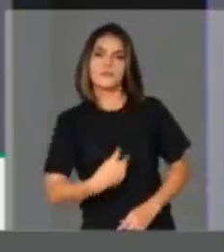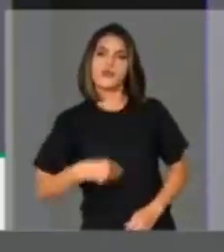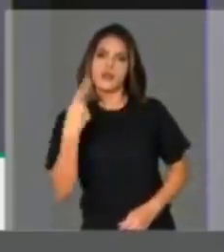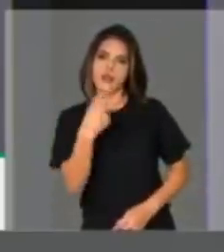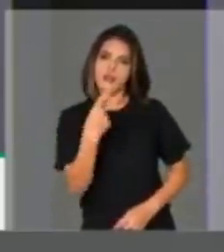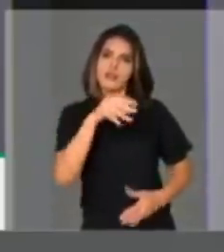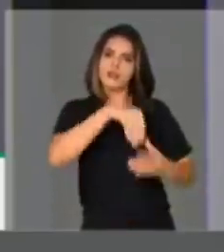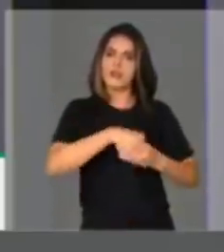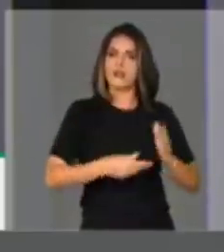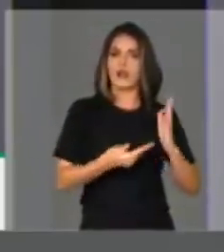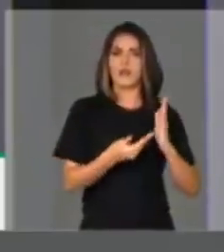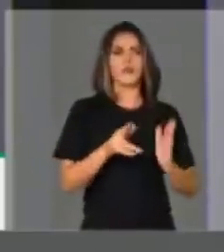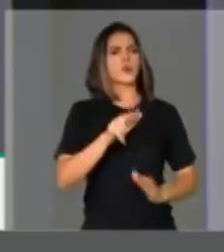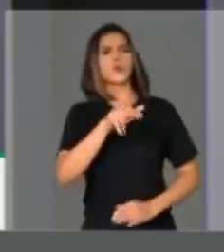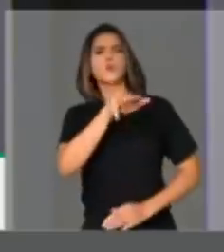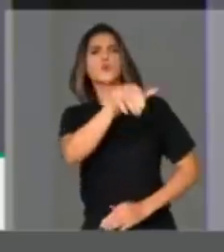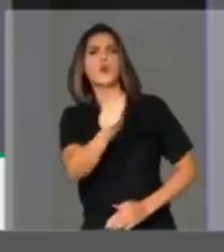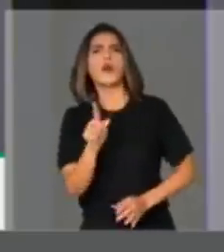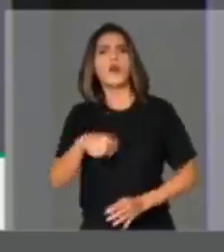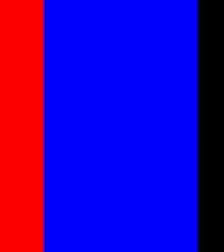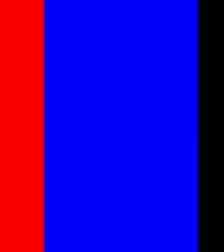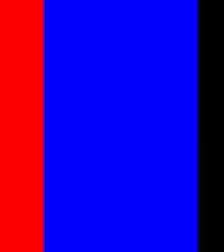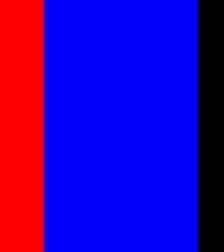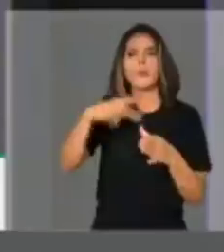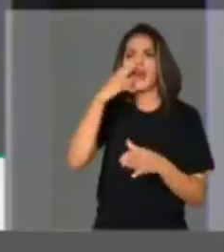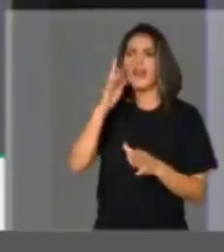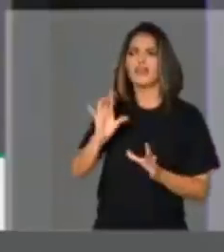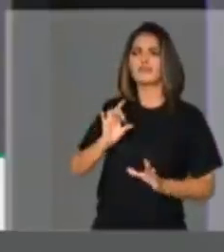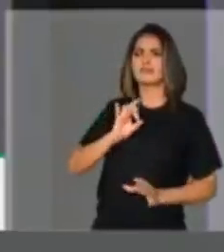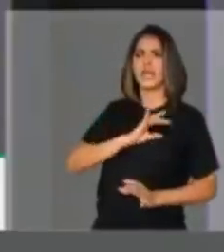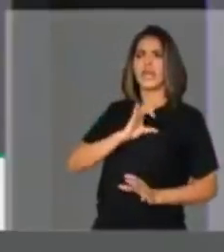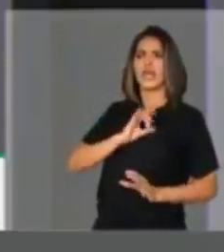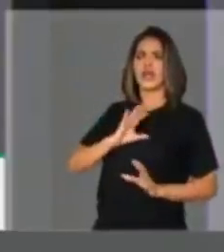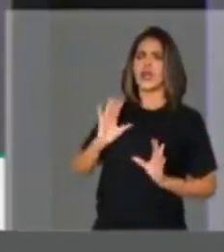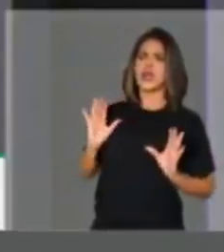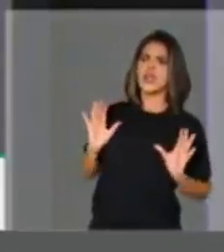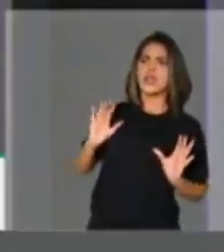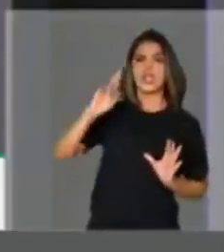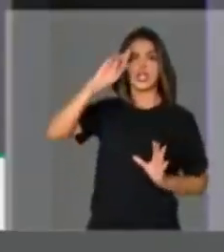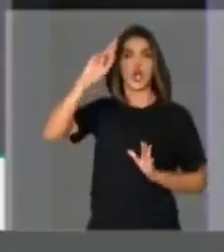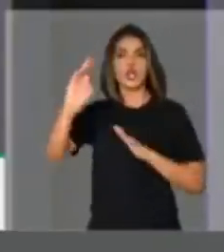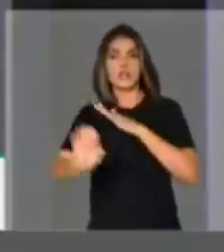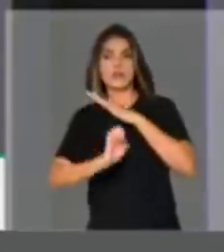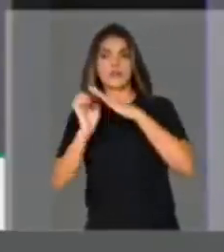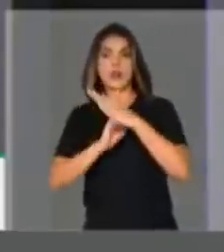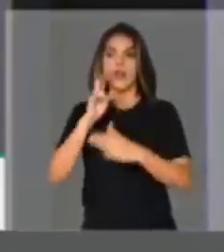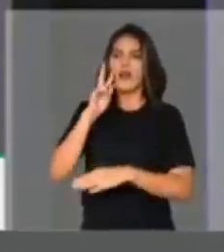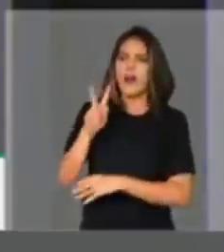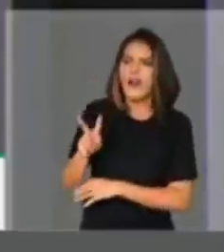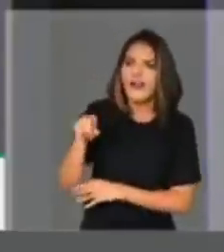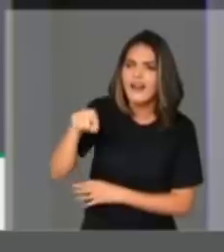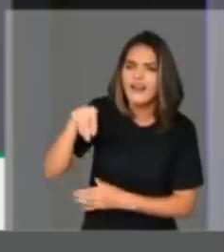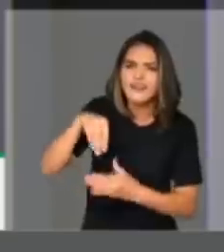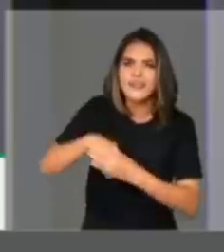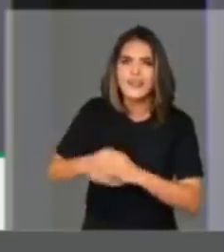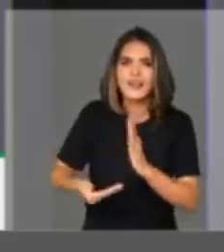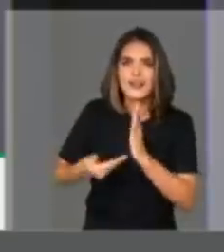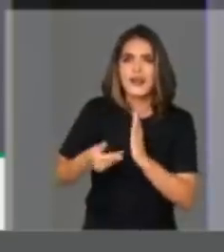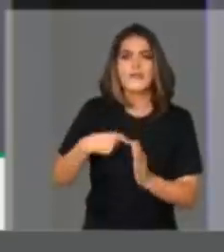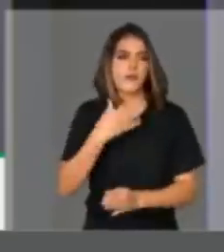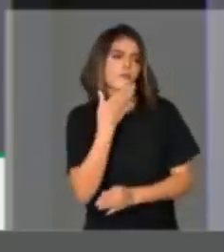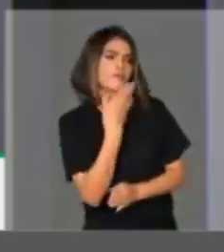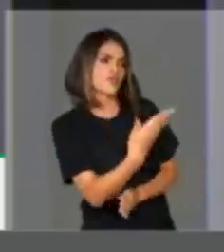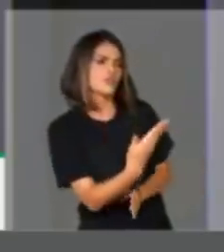dentro da Câmara dos Deputados. É uma classe intimida. Quando eu vejo empresário aqui na Câmara dos Deputados, ou é para